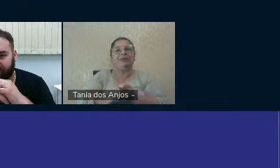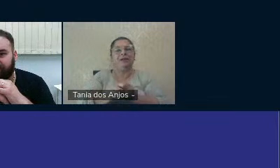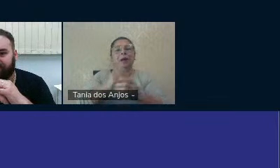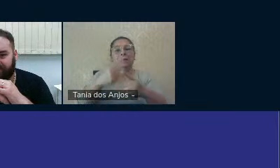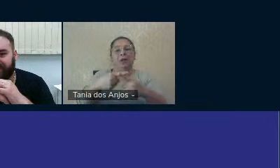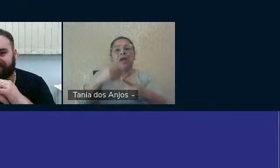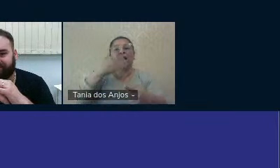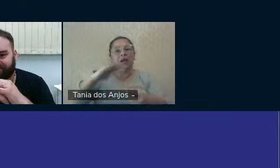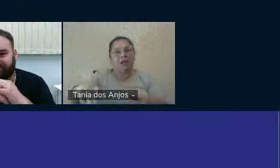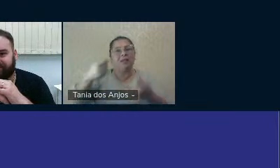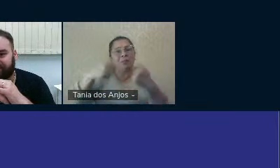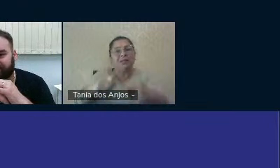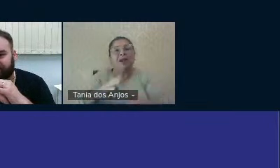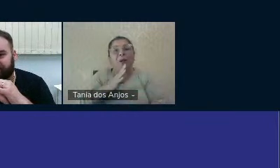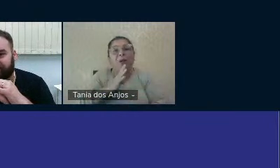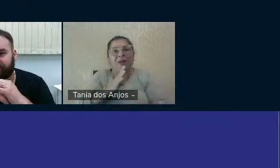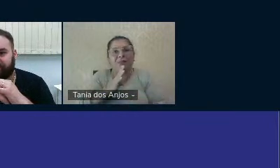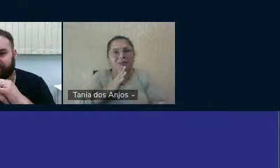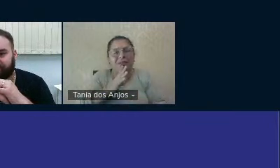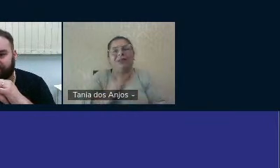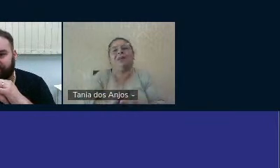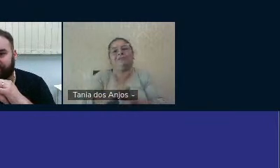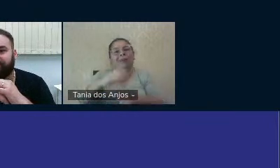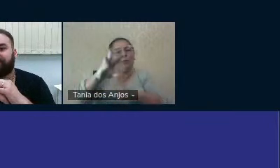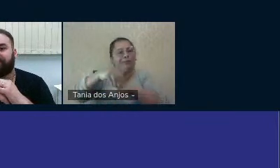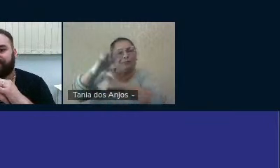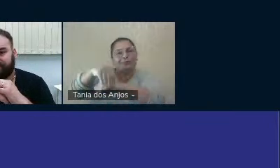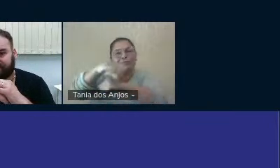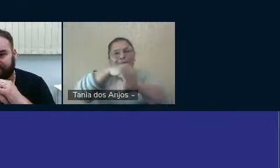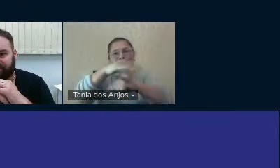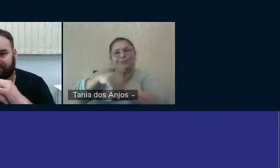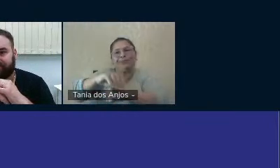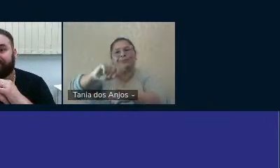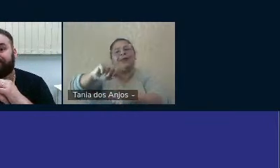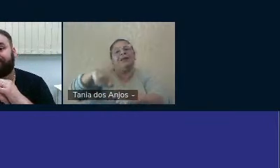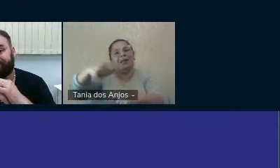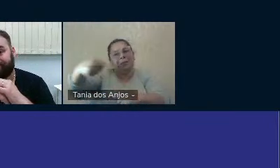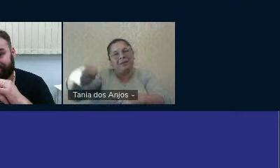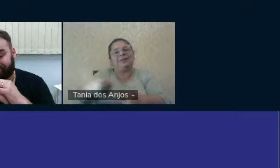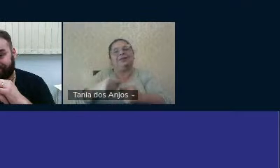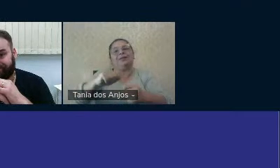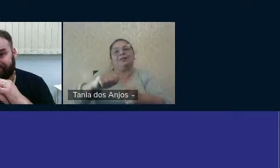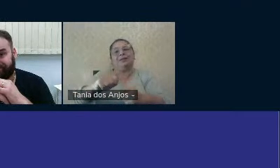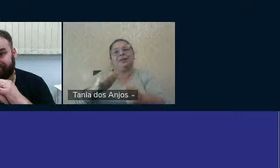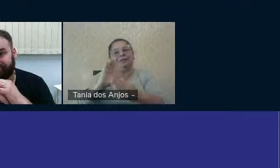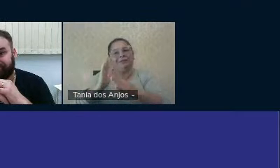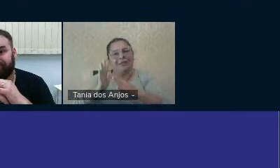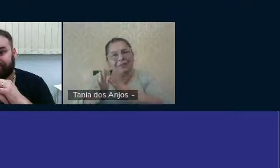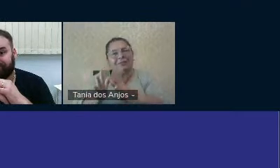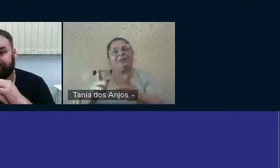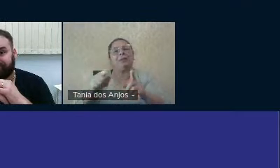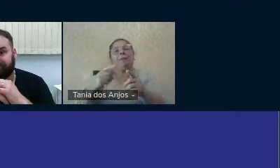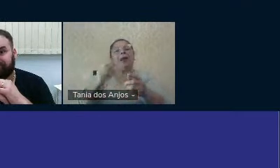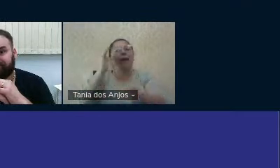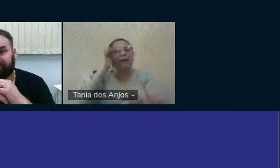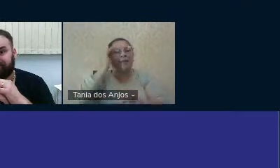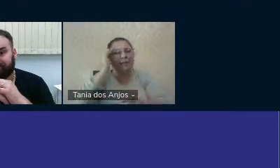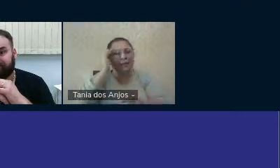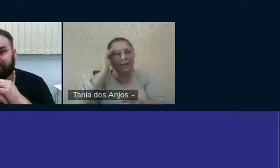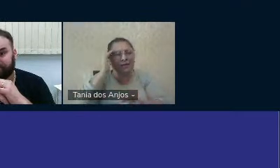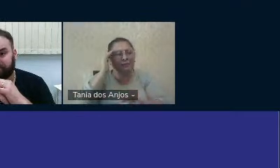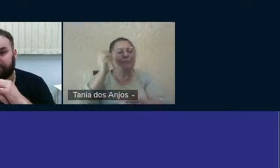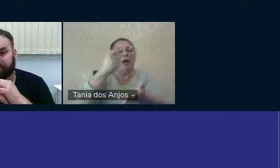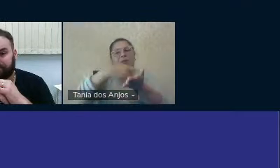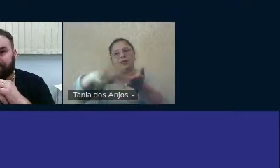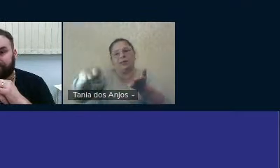A criança ela precisa ter conhecimento da língua de sinais sinalizada para que ela possa entender a língua de sinais